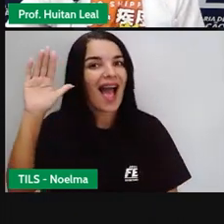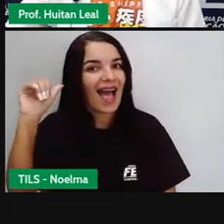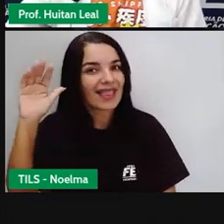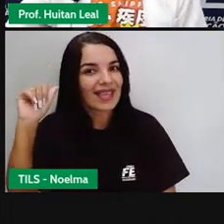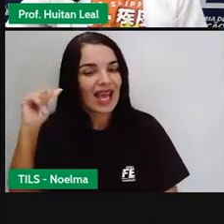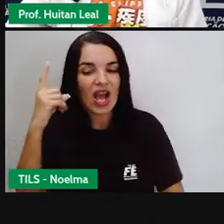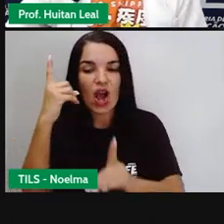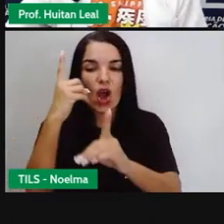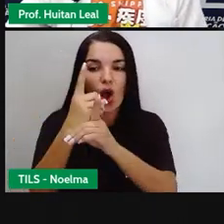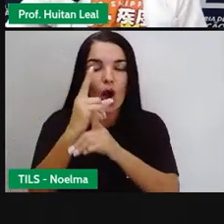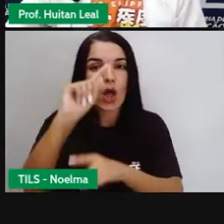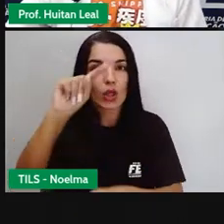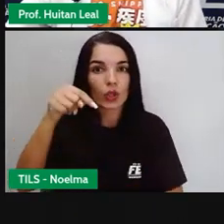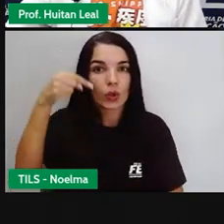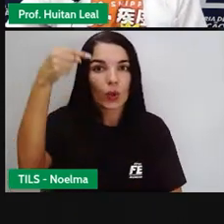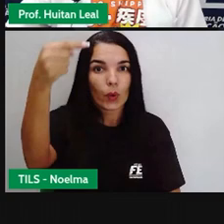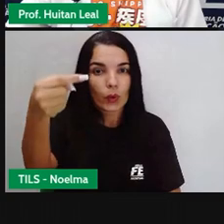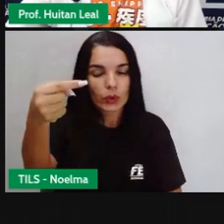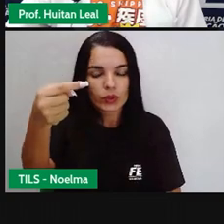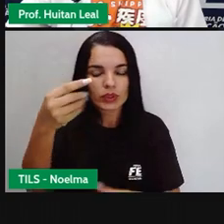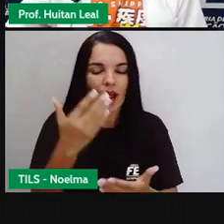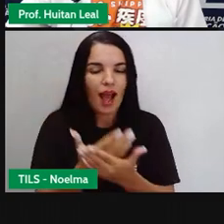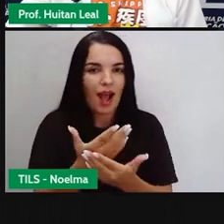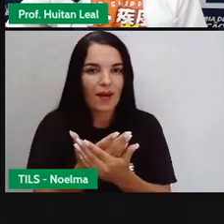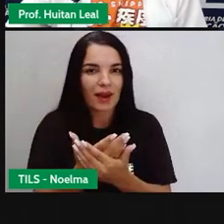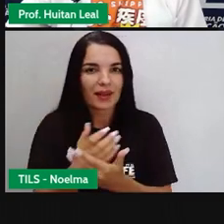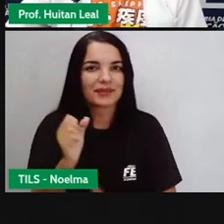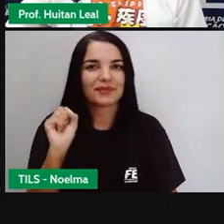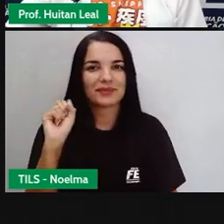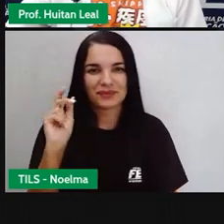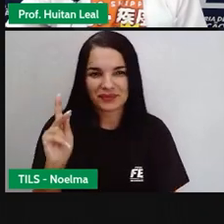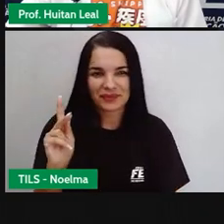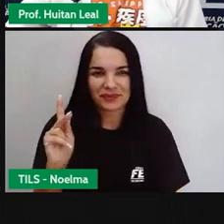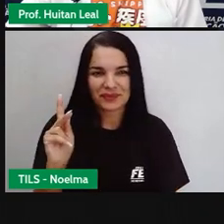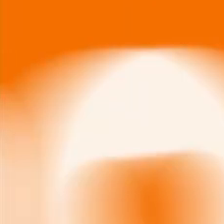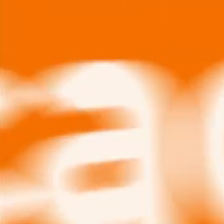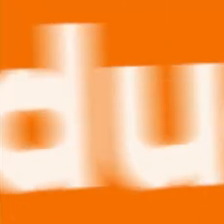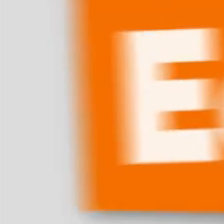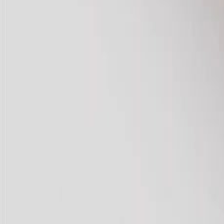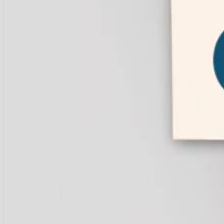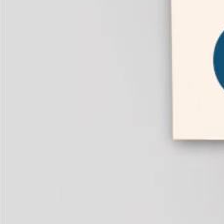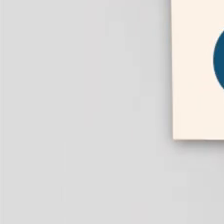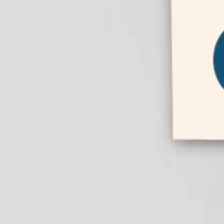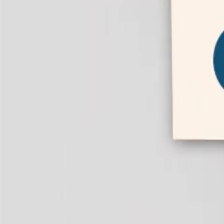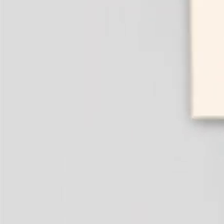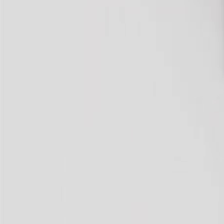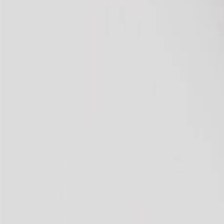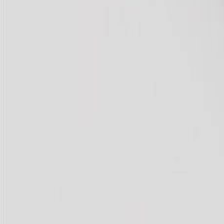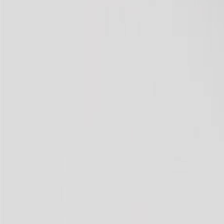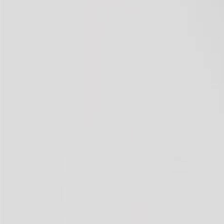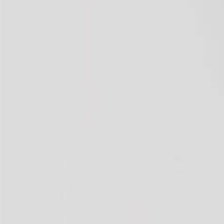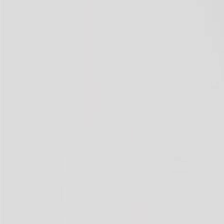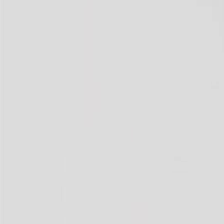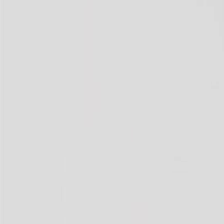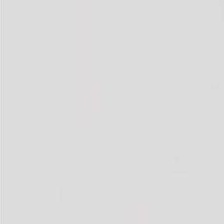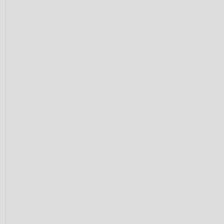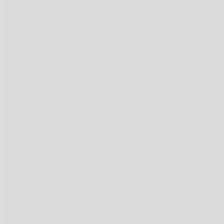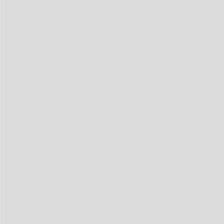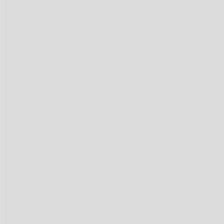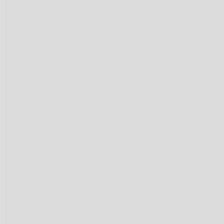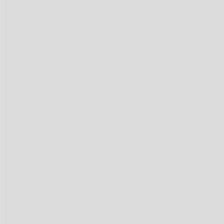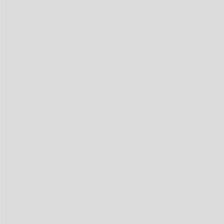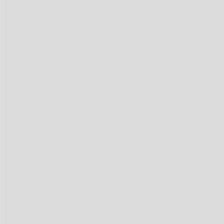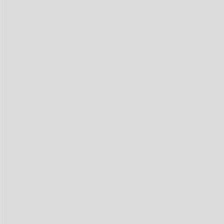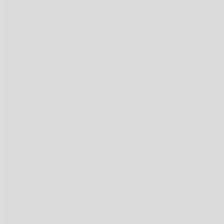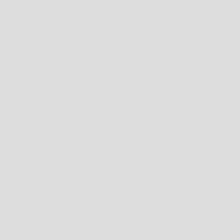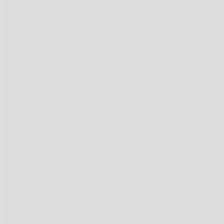nos encontraremos novamente em outra videoaula. Tchau. Tchau. Tchau. Tchau.